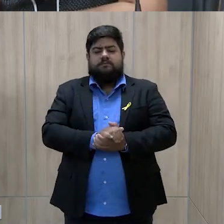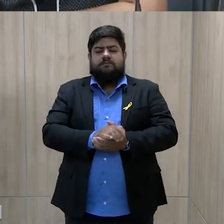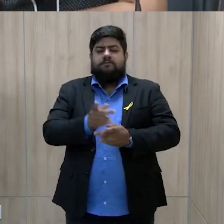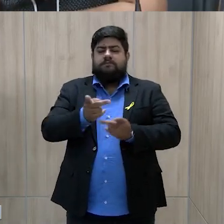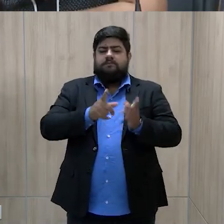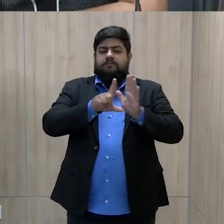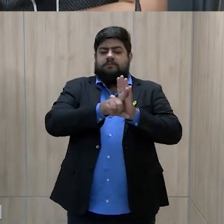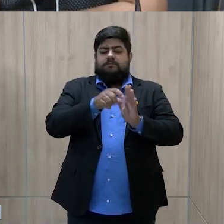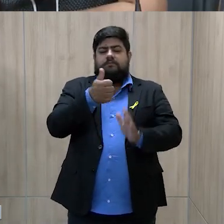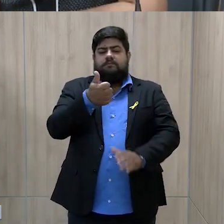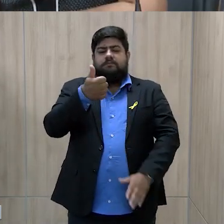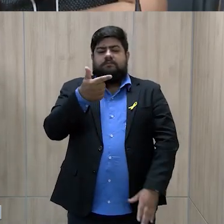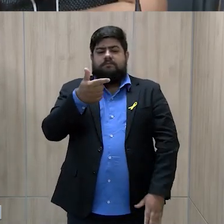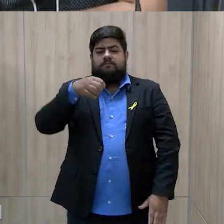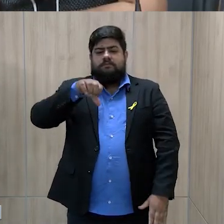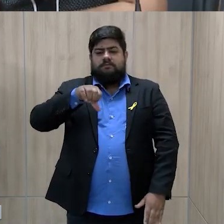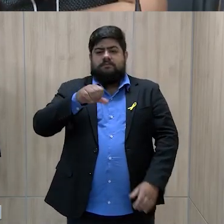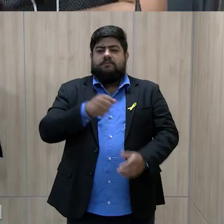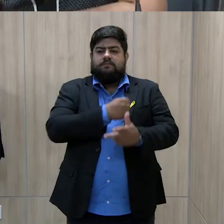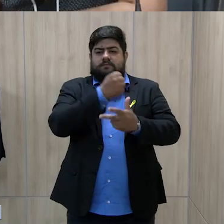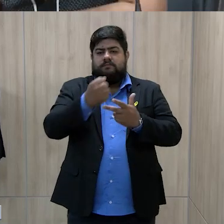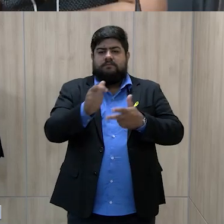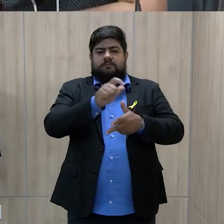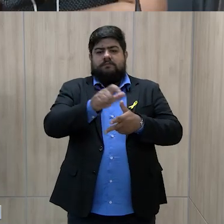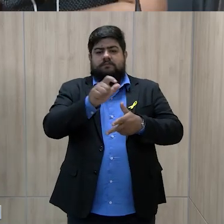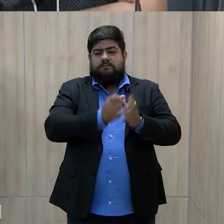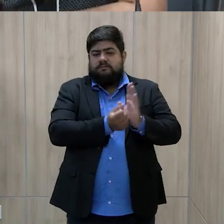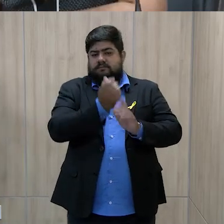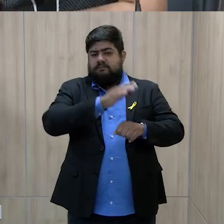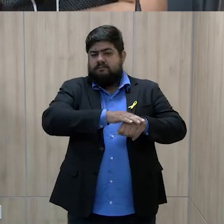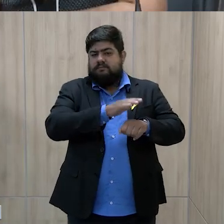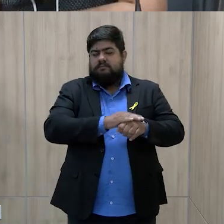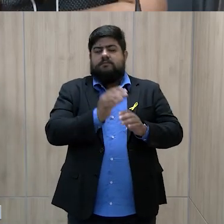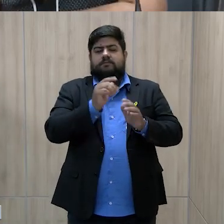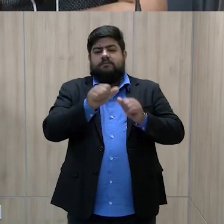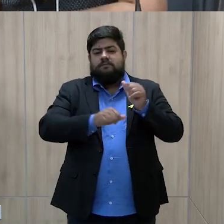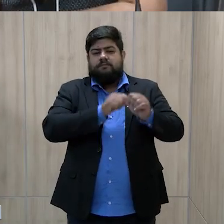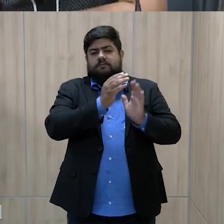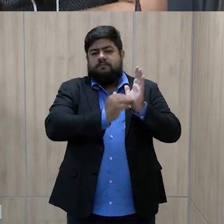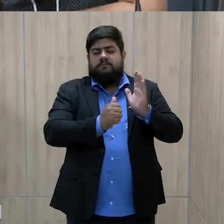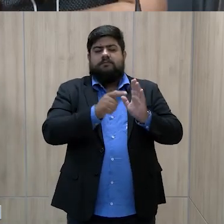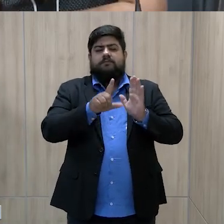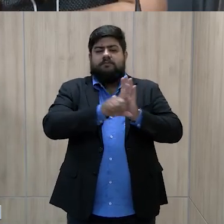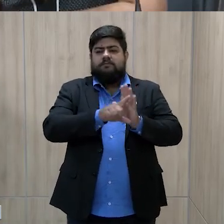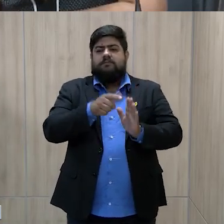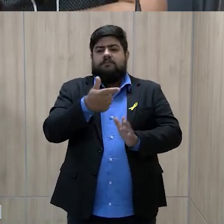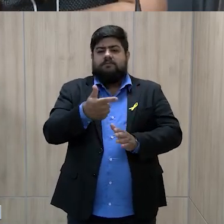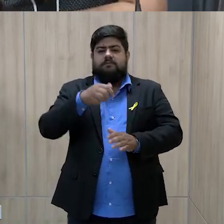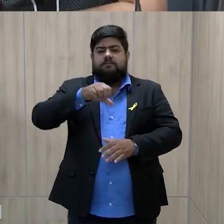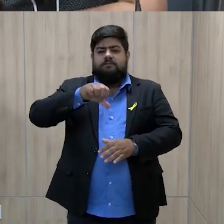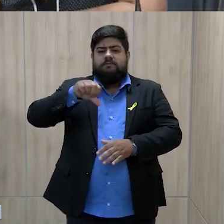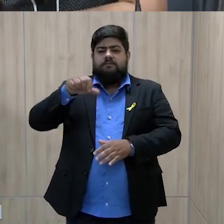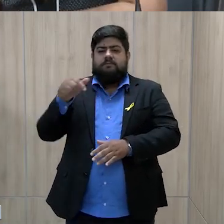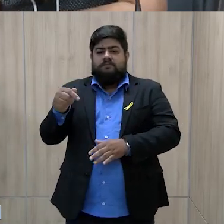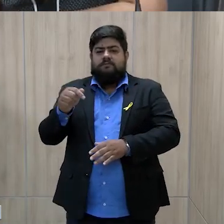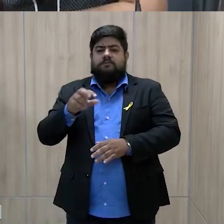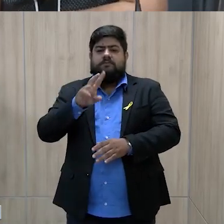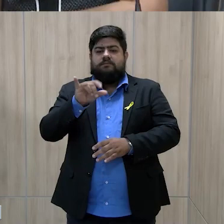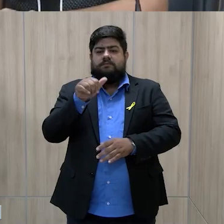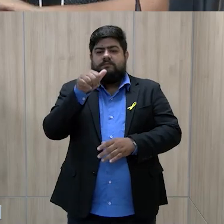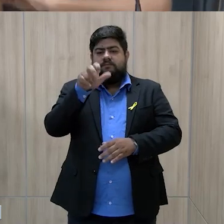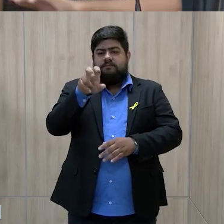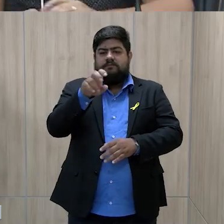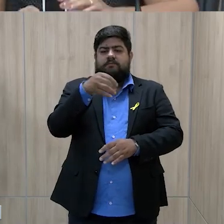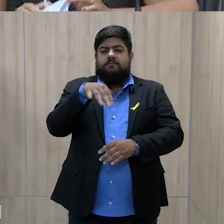Crispim projeto de lei 129 da autoria do Poder Executivo altera e revólves dispositivos da lei 2.997